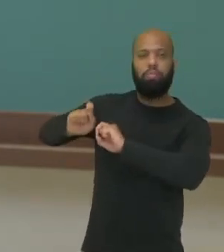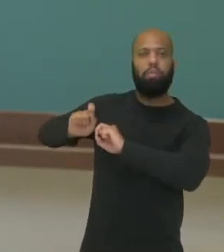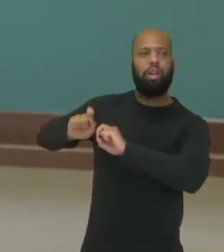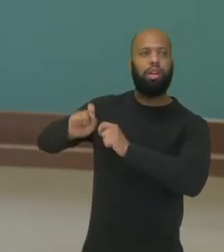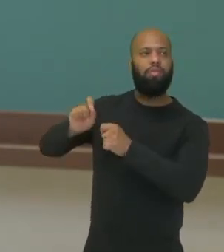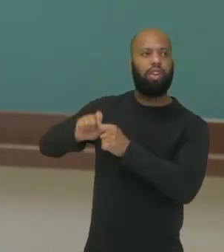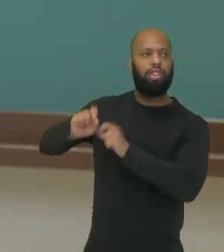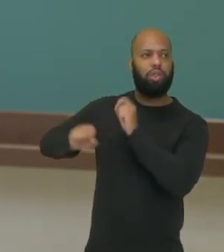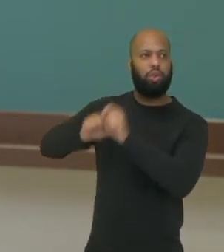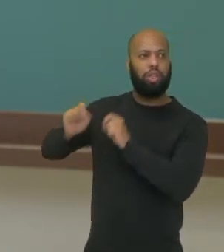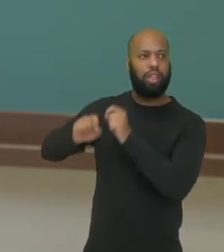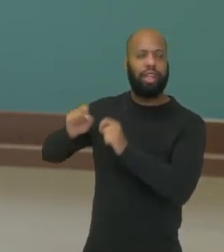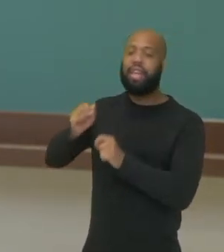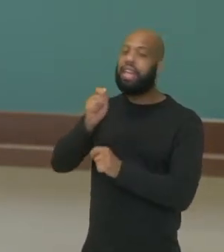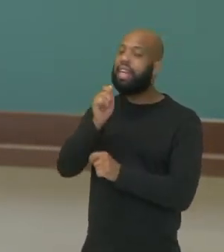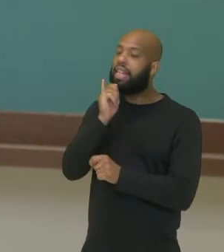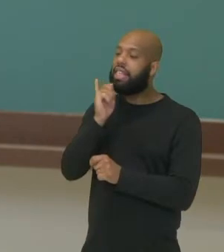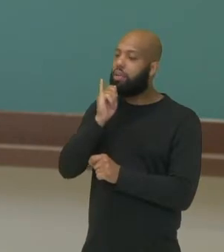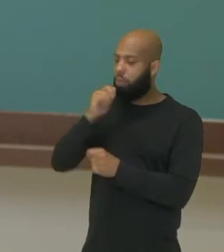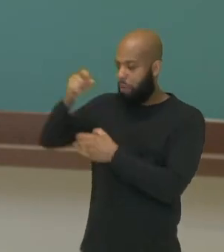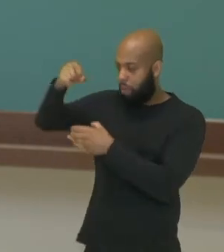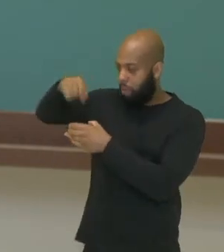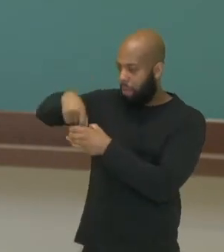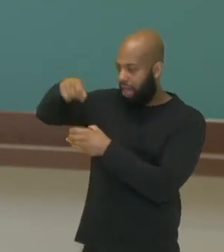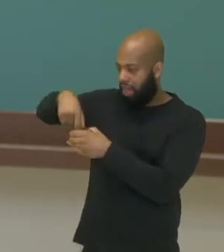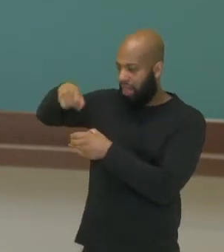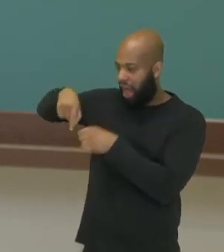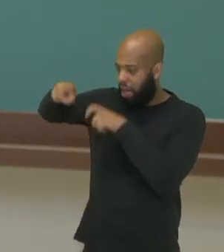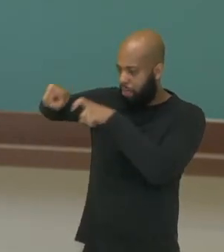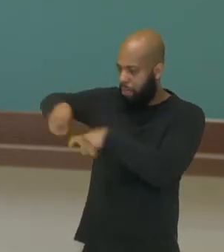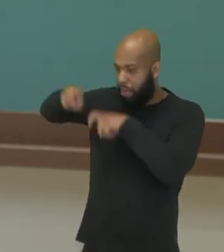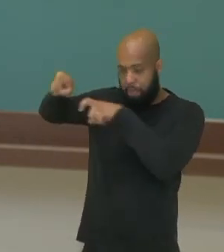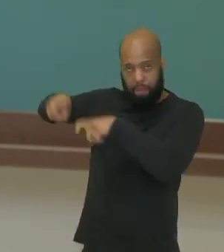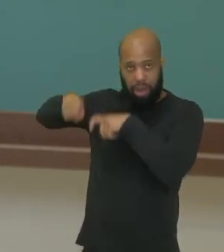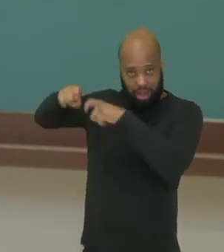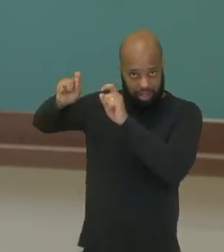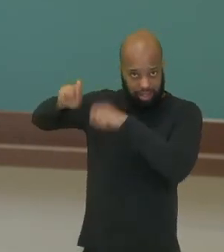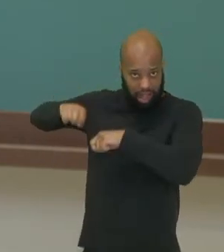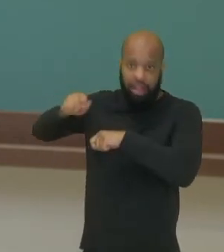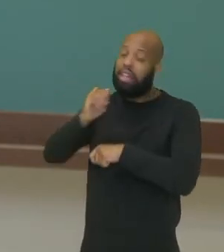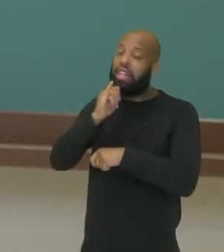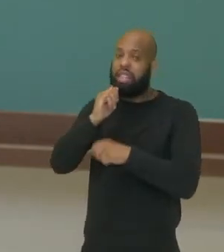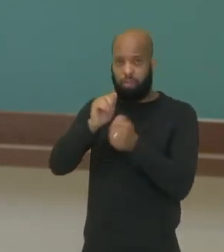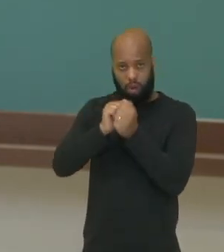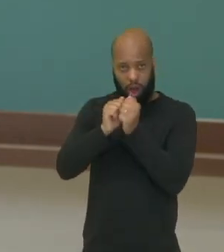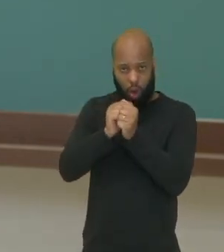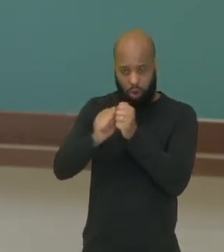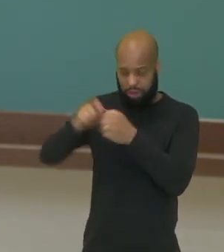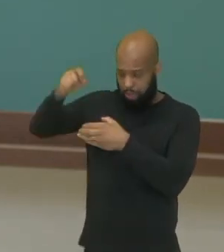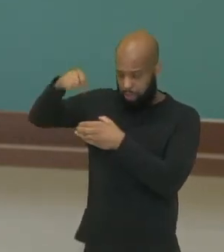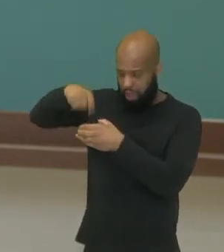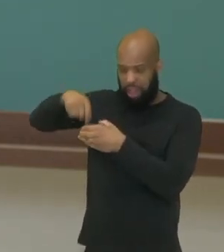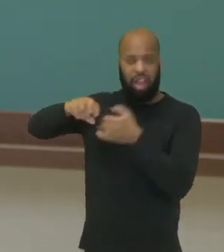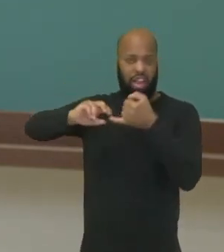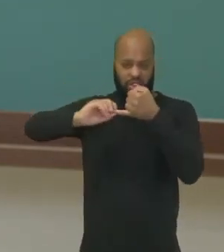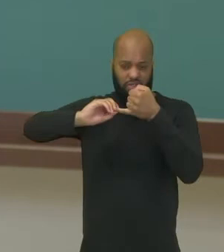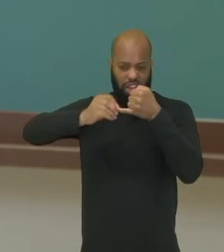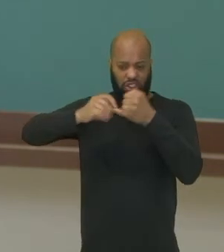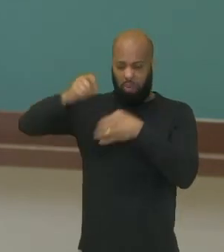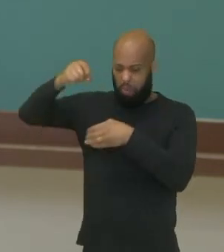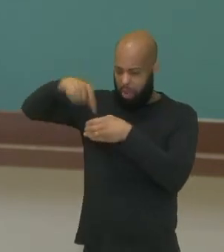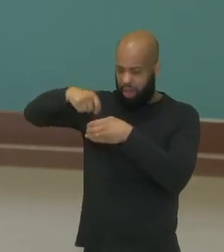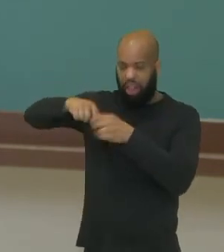cultivo de um arroz? Isso mesmo, arroz, uma planta, um feijão. Não, né? Gente, isso aqui